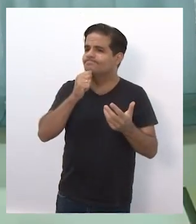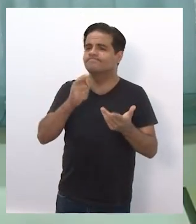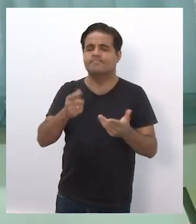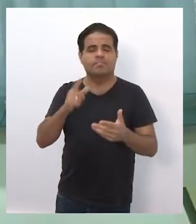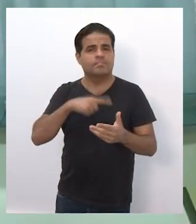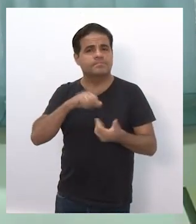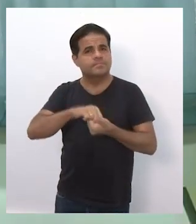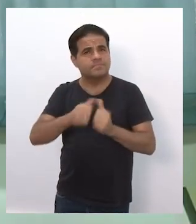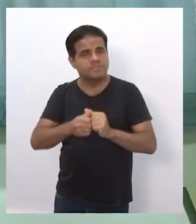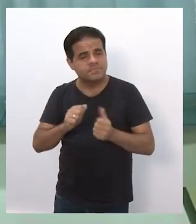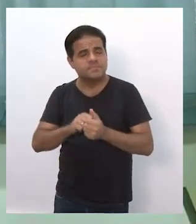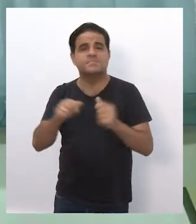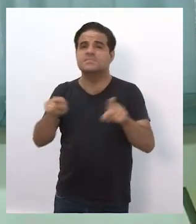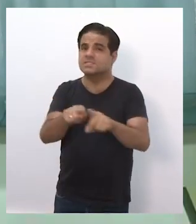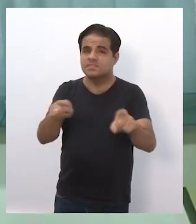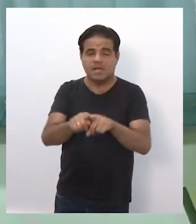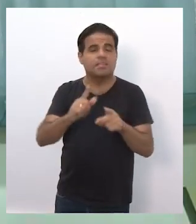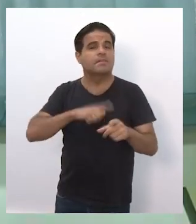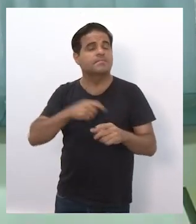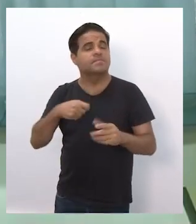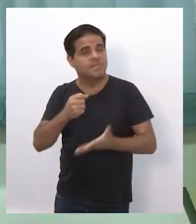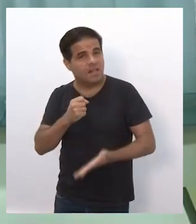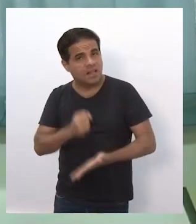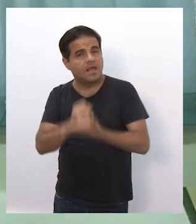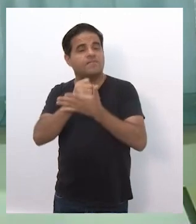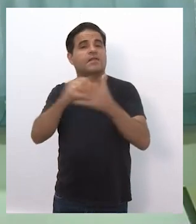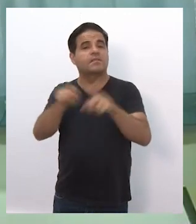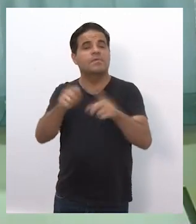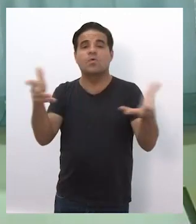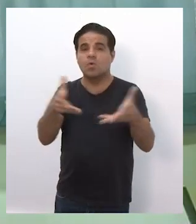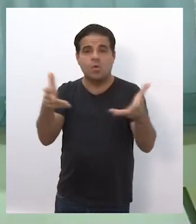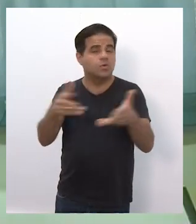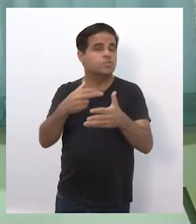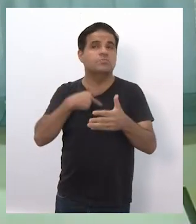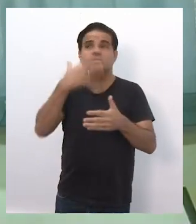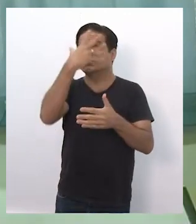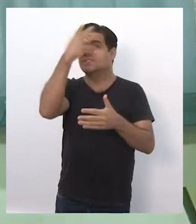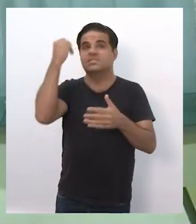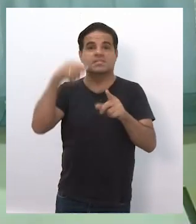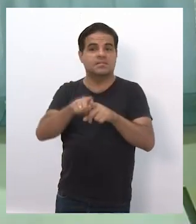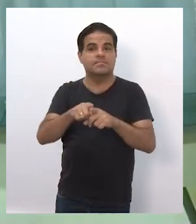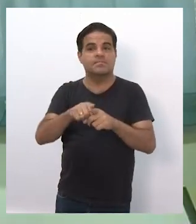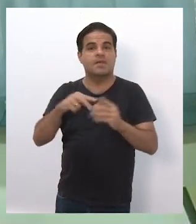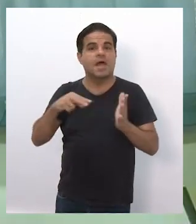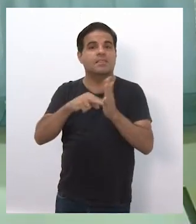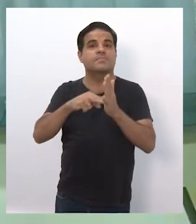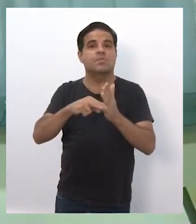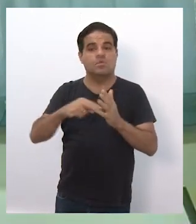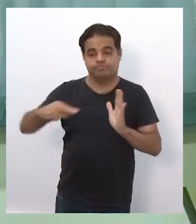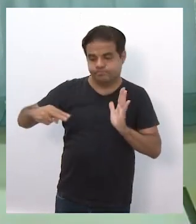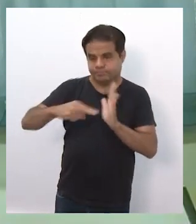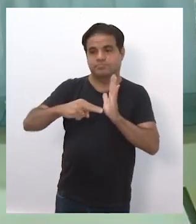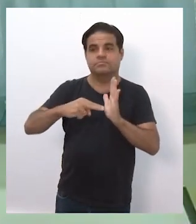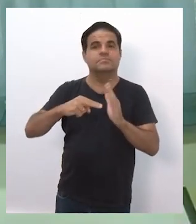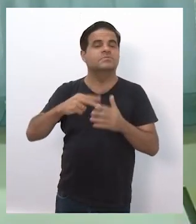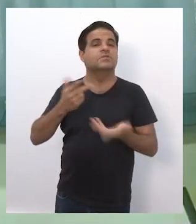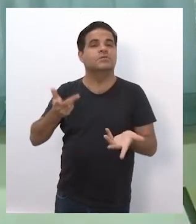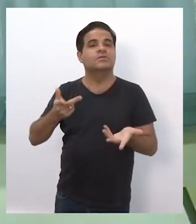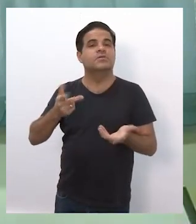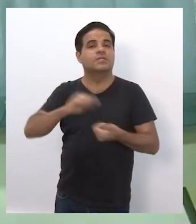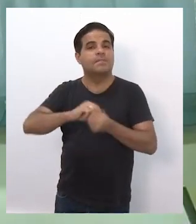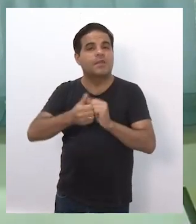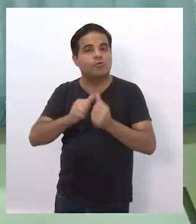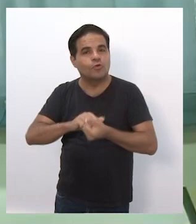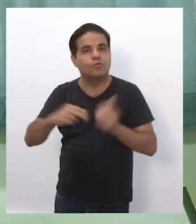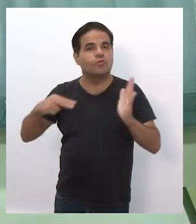esse adaptador também que tem que levar. Hoje a gente já não pode esquecer de levar o adaptador de tomada, porque a gente não sabe onde